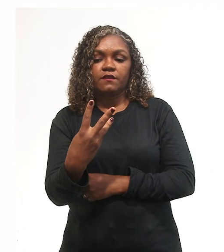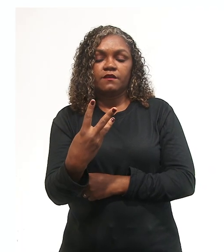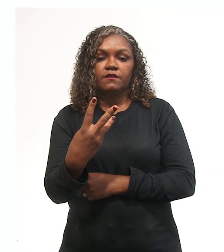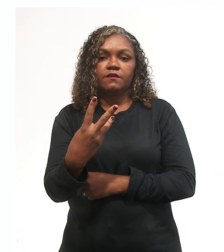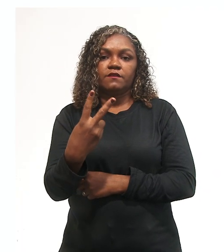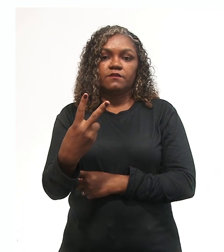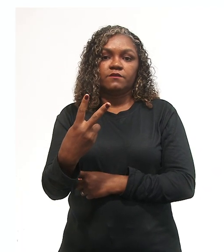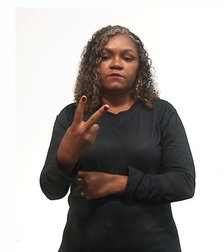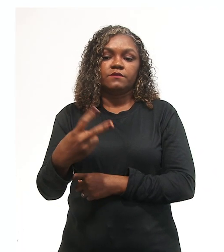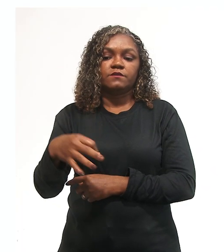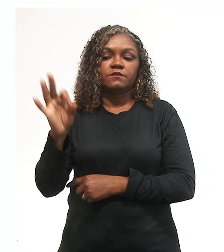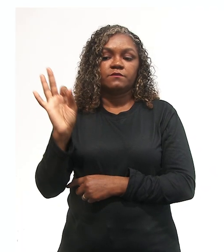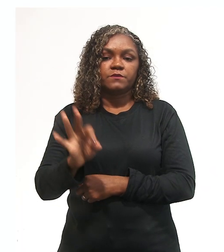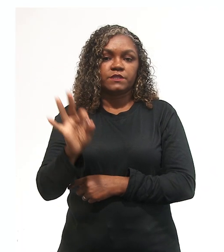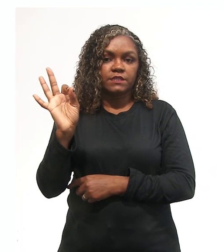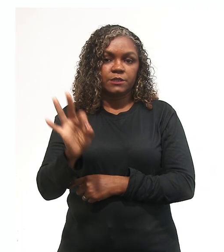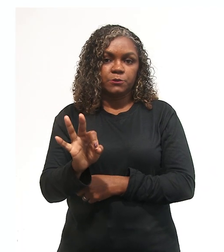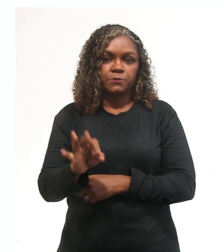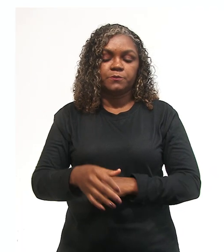32%,